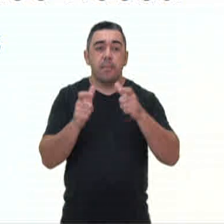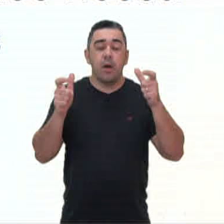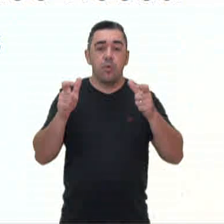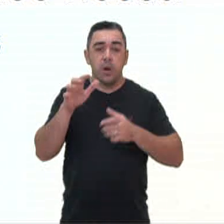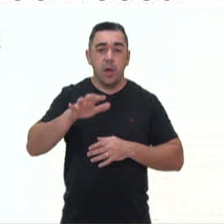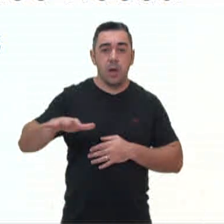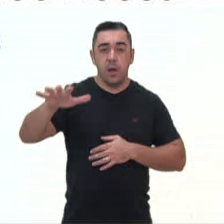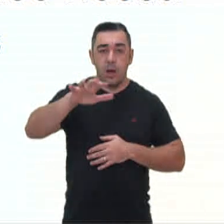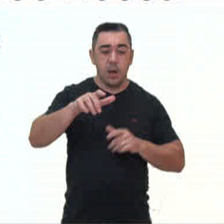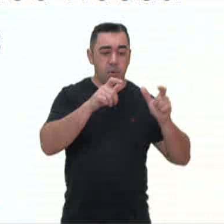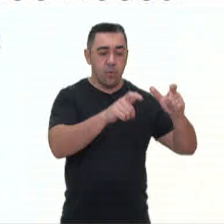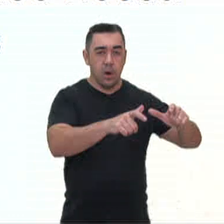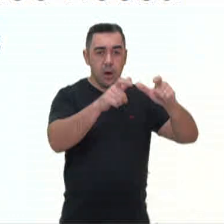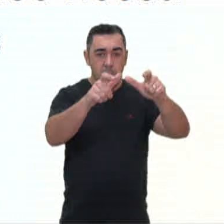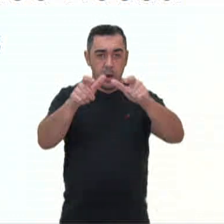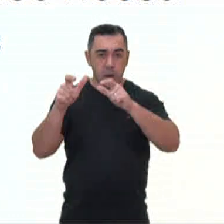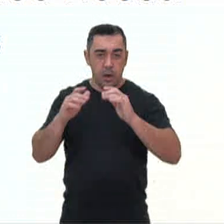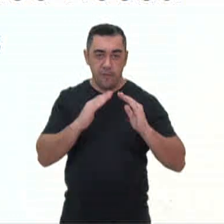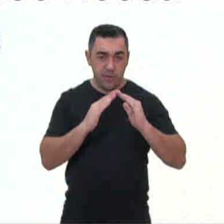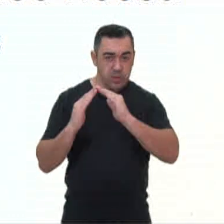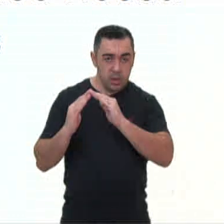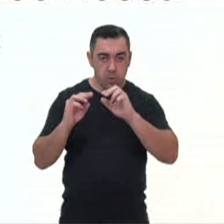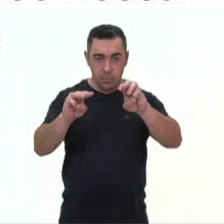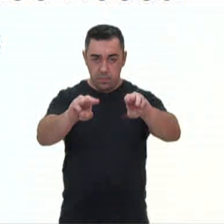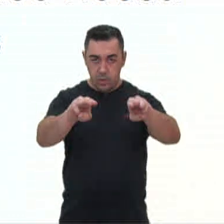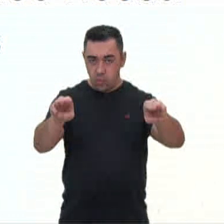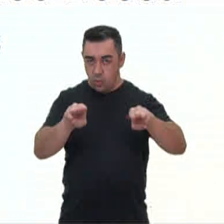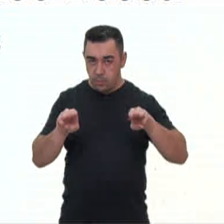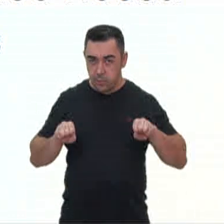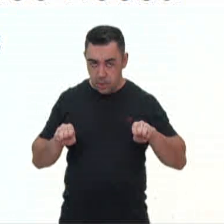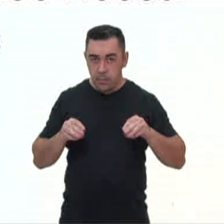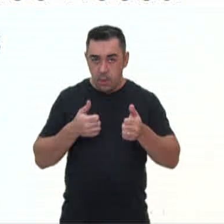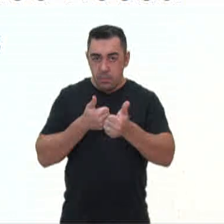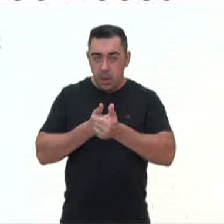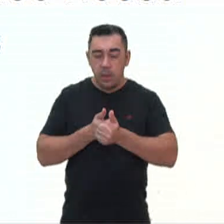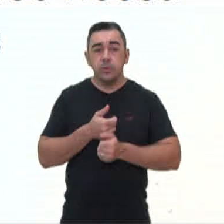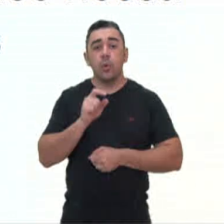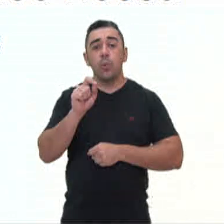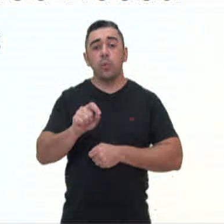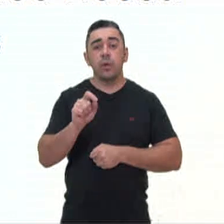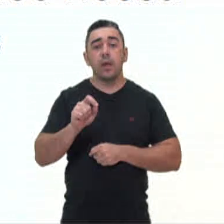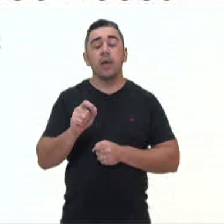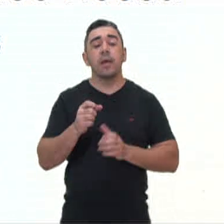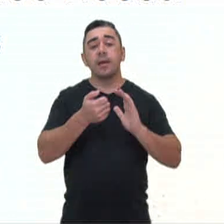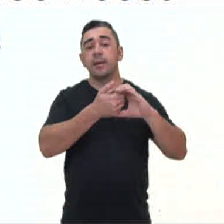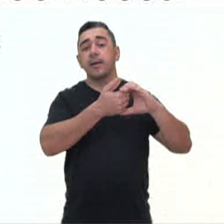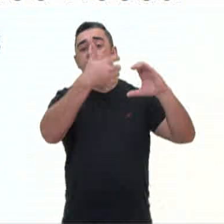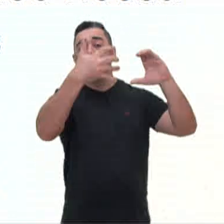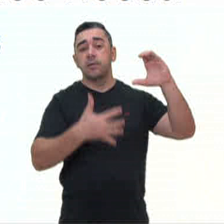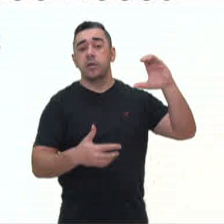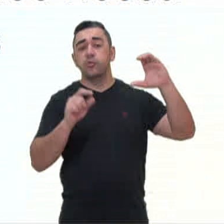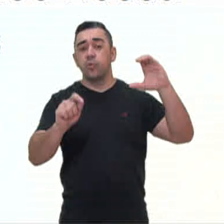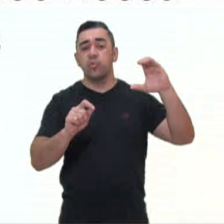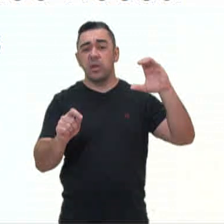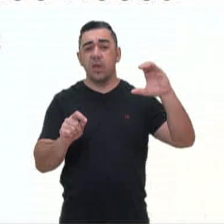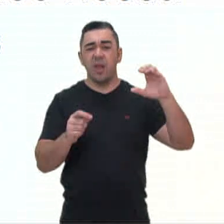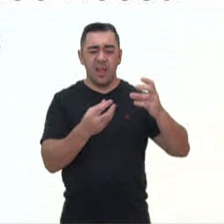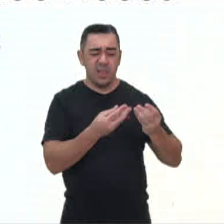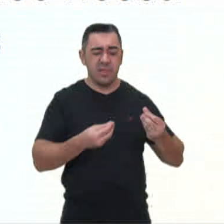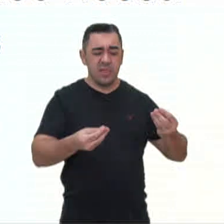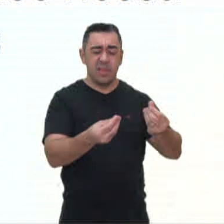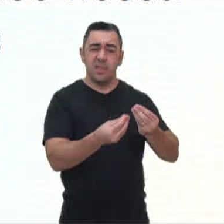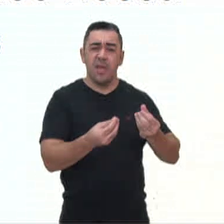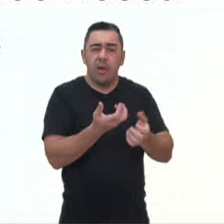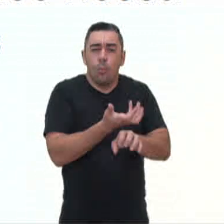regiões vizinhas da Mesopotâmia, que você também sabe o que é, caracteriza-se pelo quê? Pela aridez e pela falta